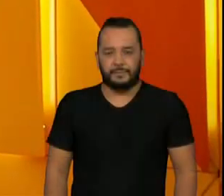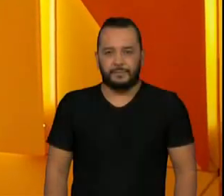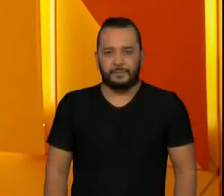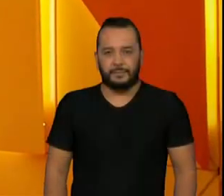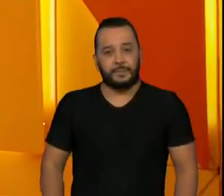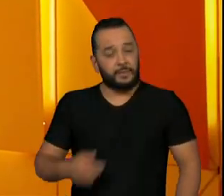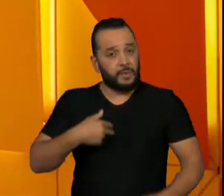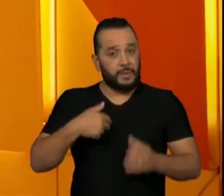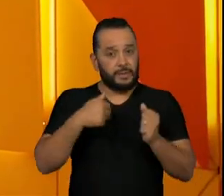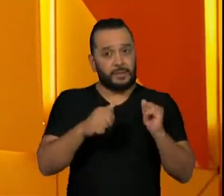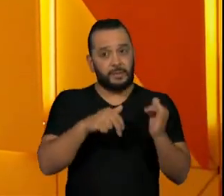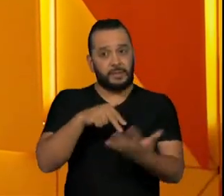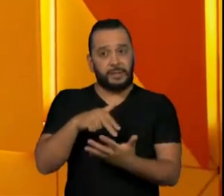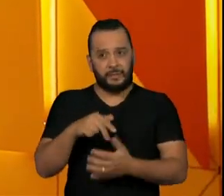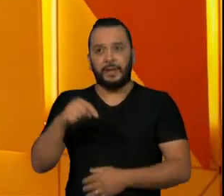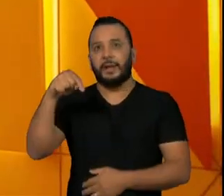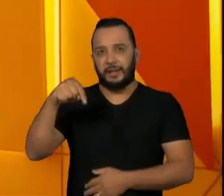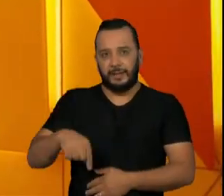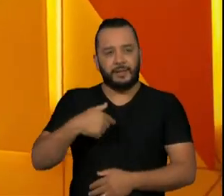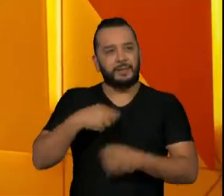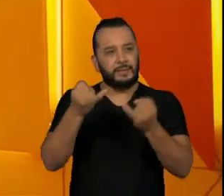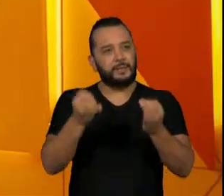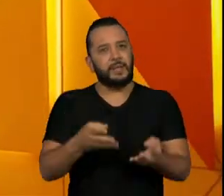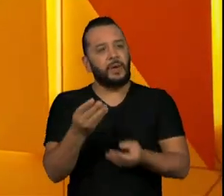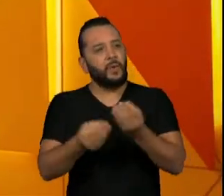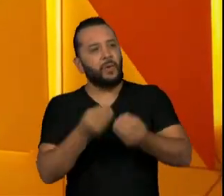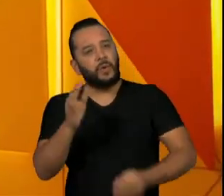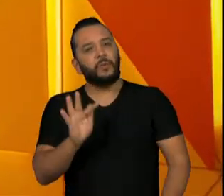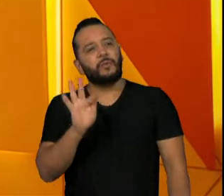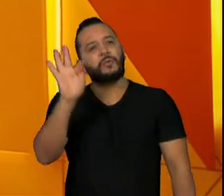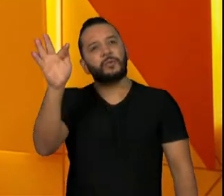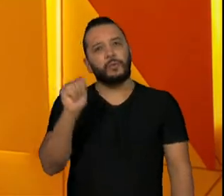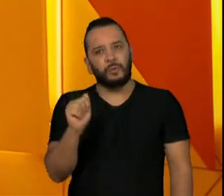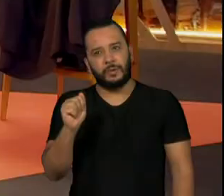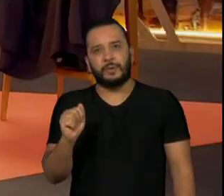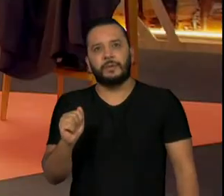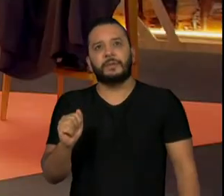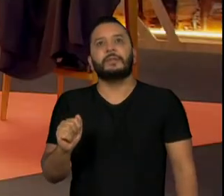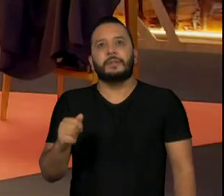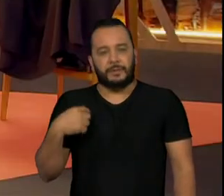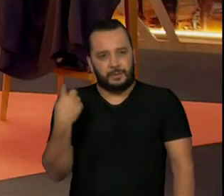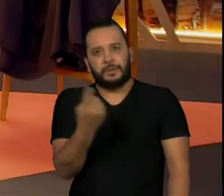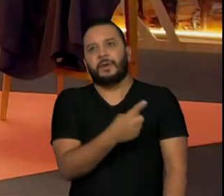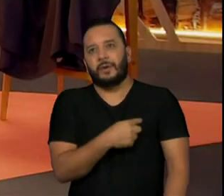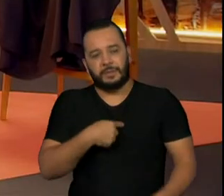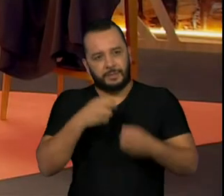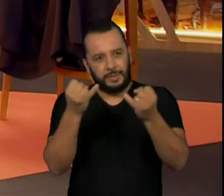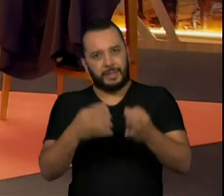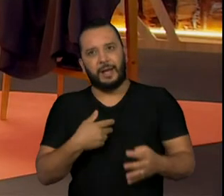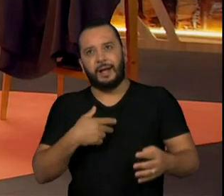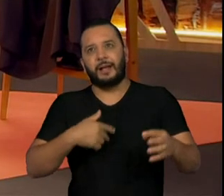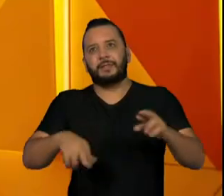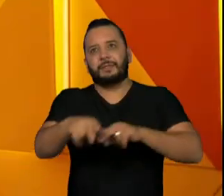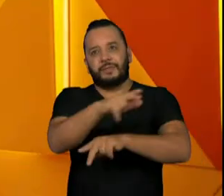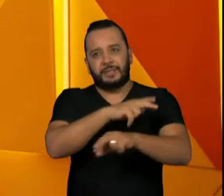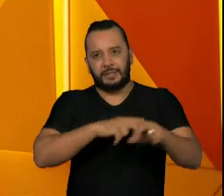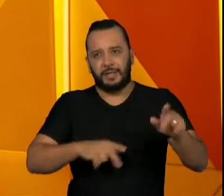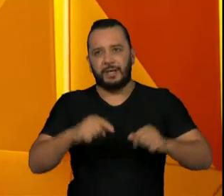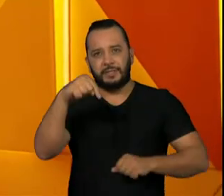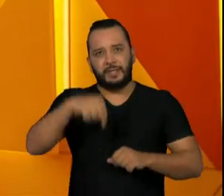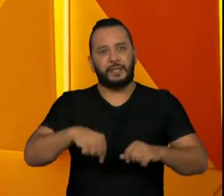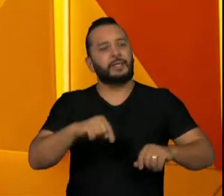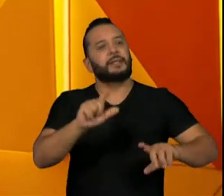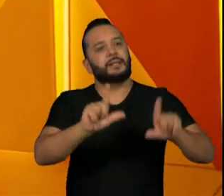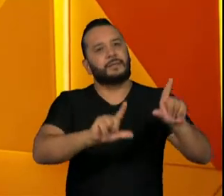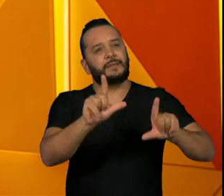O Estação Livre é um programa que fala muito de futuro. A gente, quando se propôs a vir falar de diversidade aqui dentro da